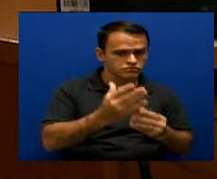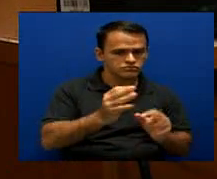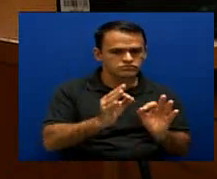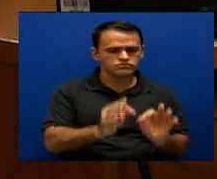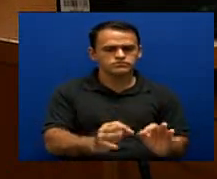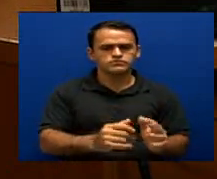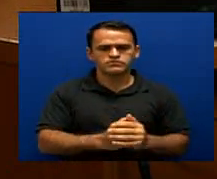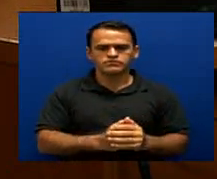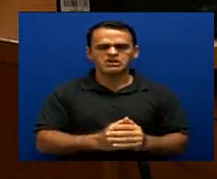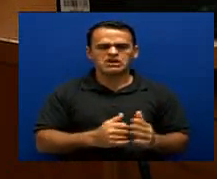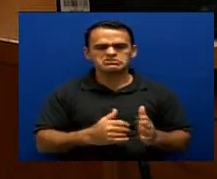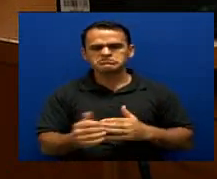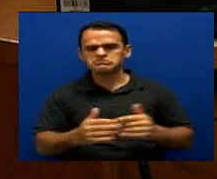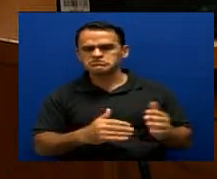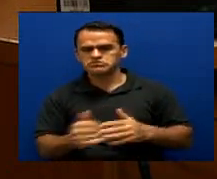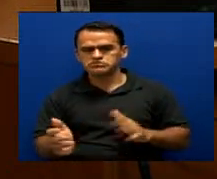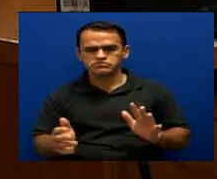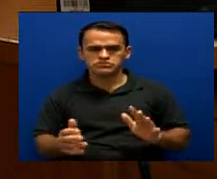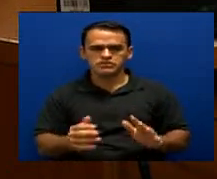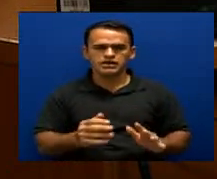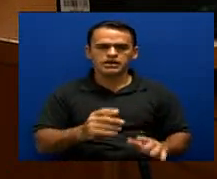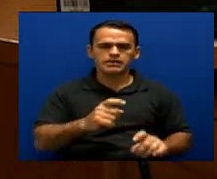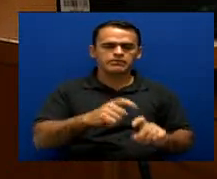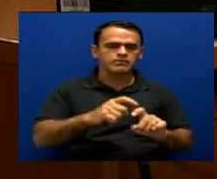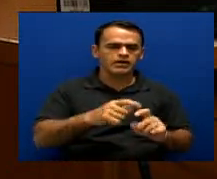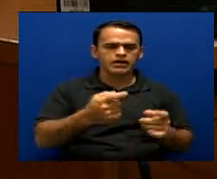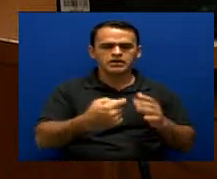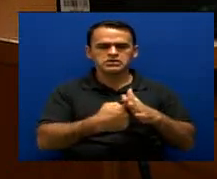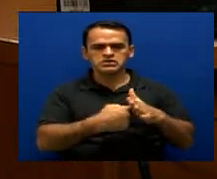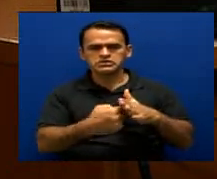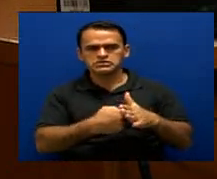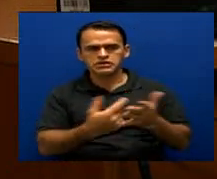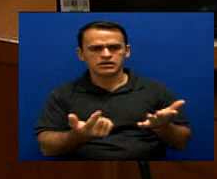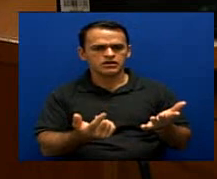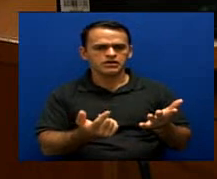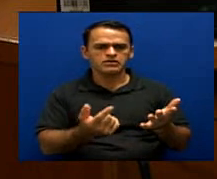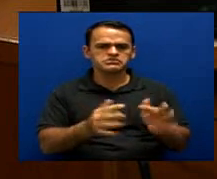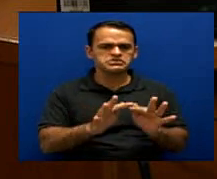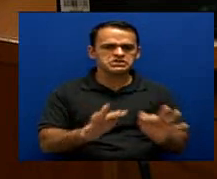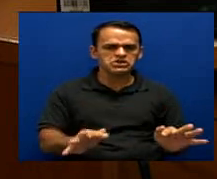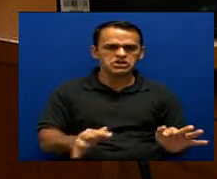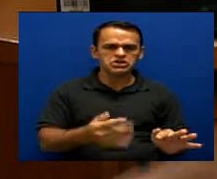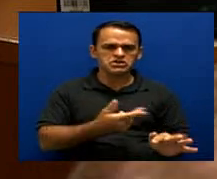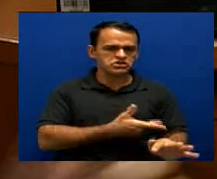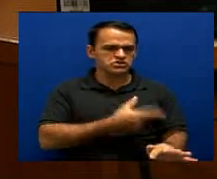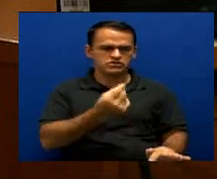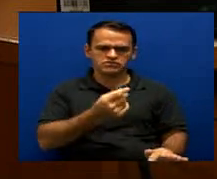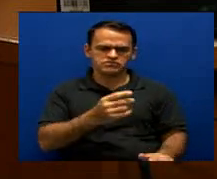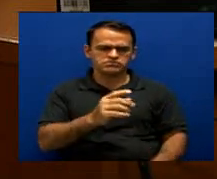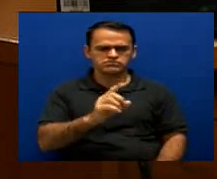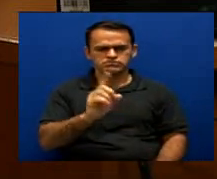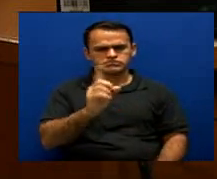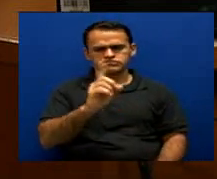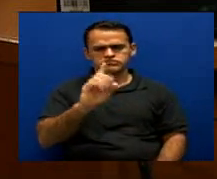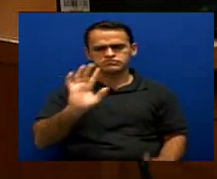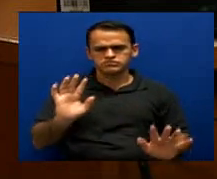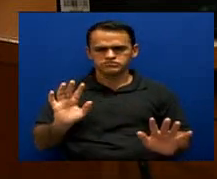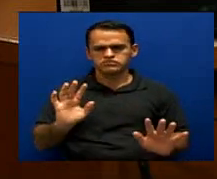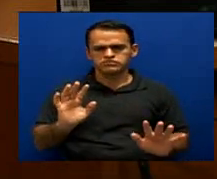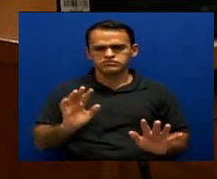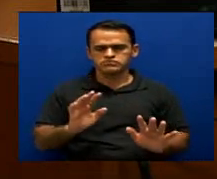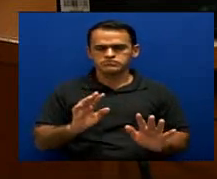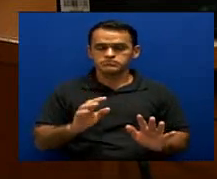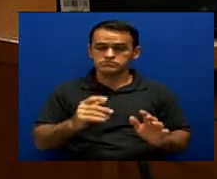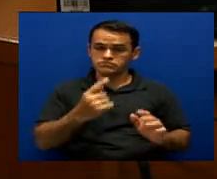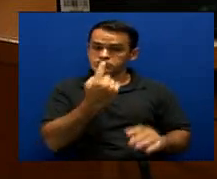não atendimento se passou pelo médico que fez os exames e fez o sangue conta 34 atendimentos a mesma